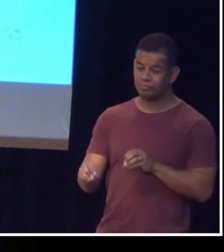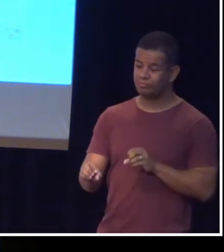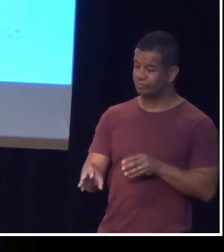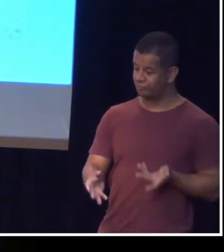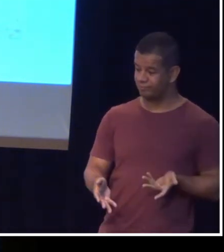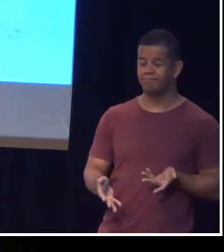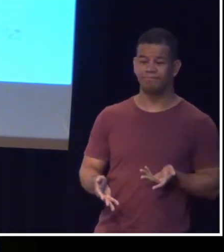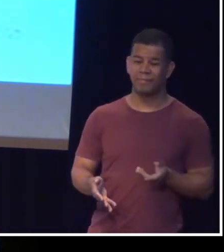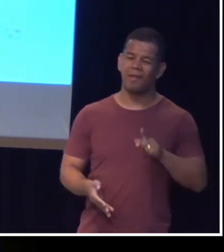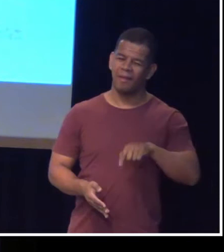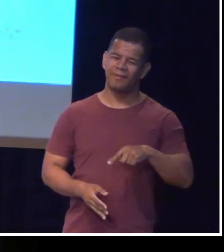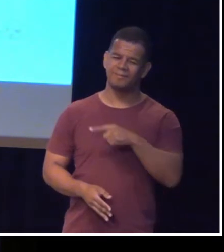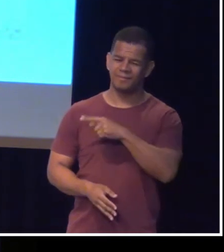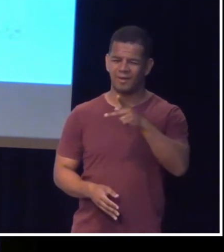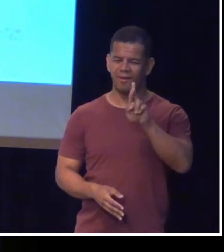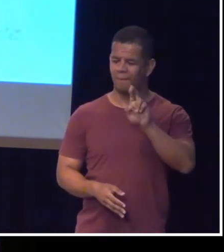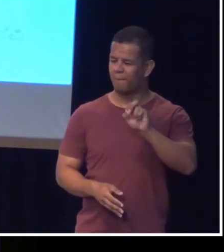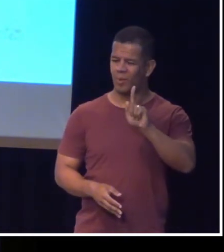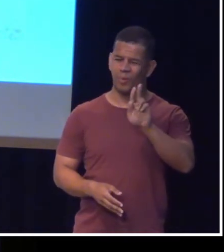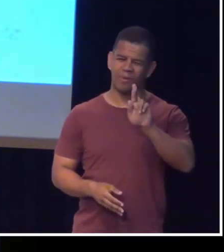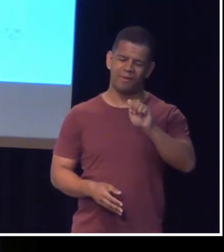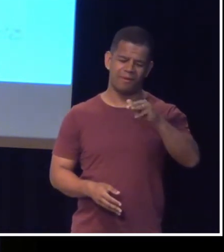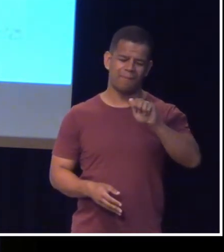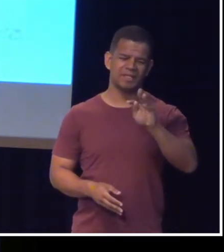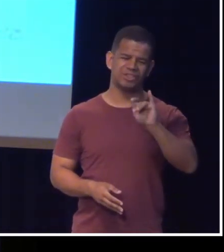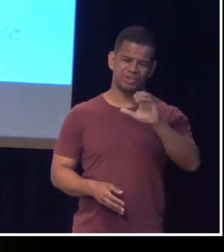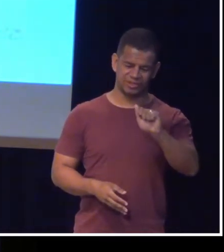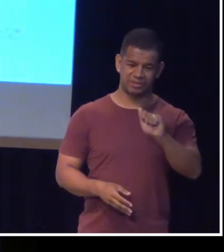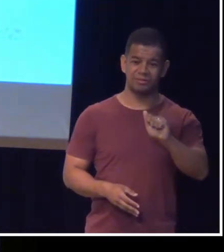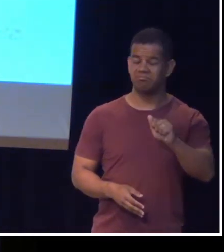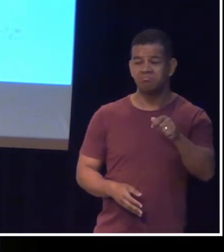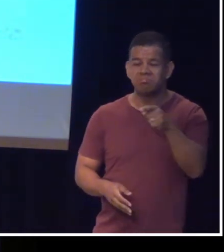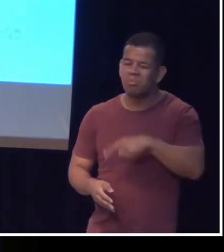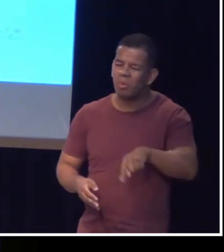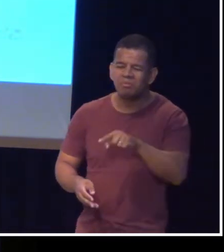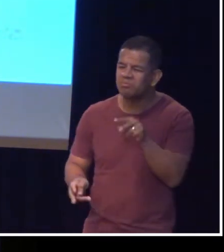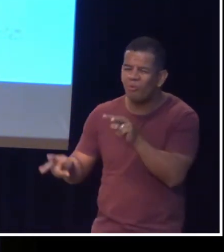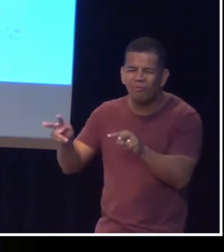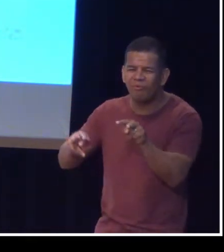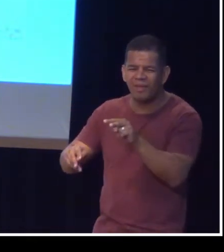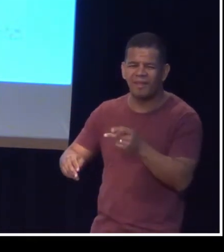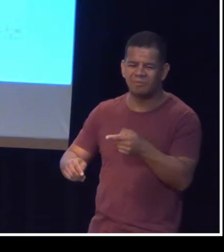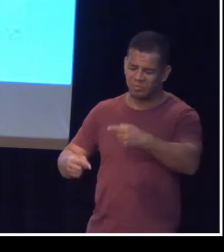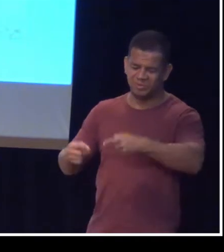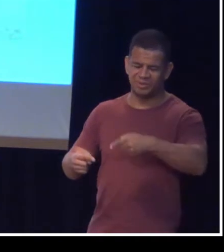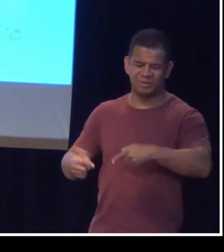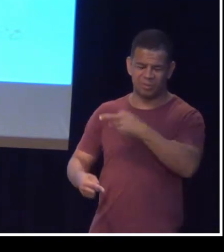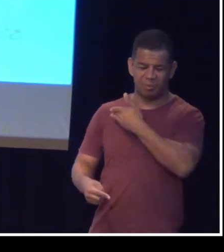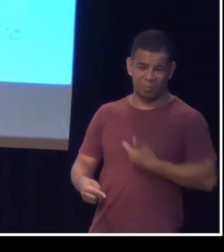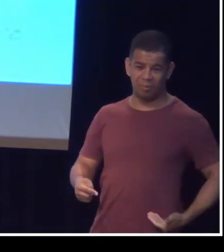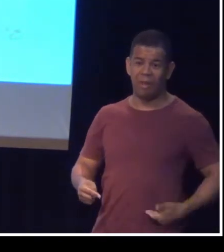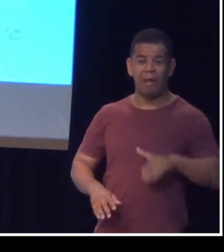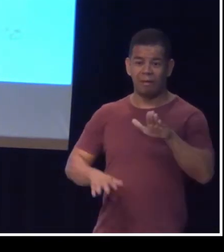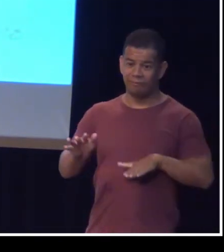né, que são obstáculos invisíveis em políticas públicas. Na verdade, a gente se sente muito das vezes ameaçado, né, quando as